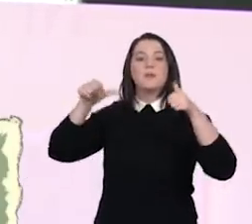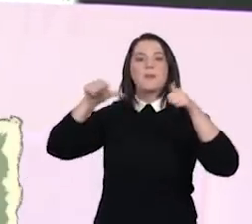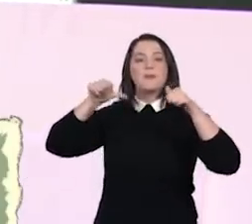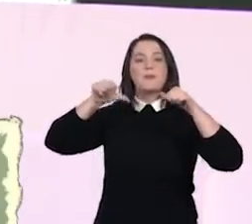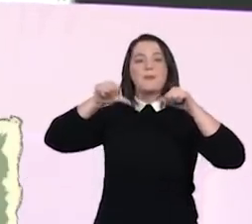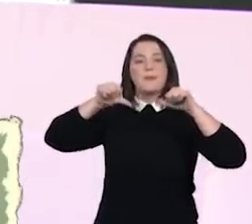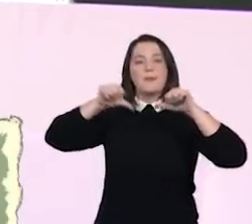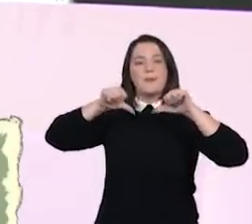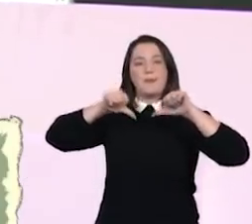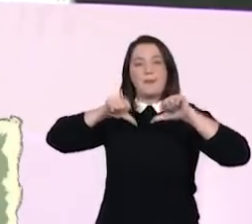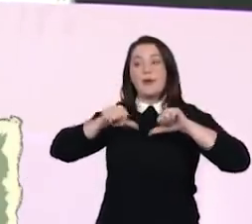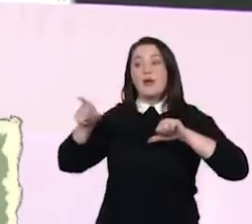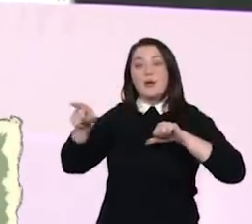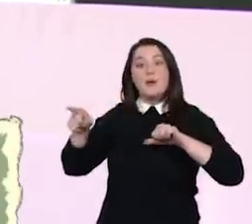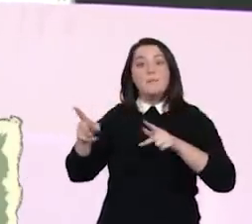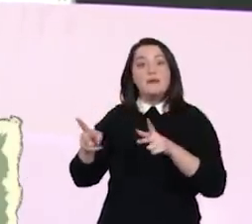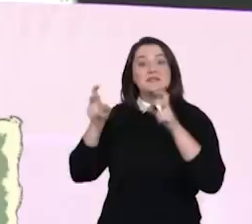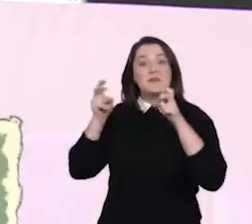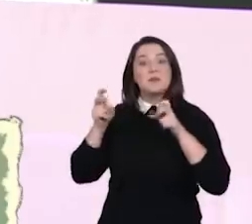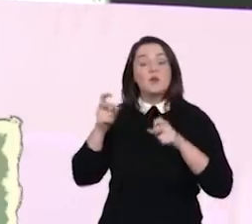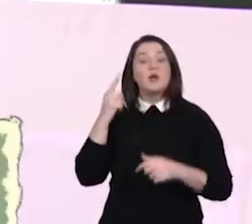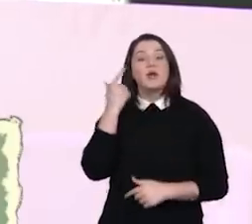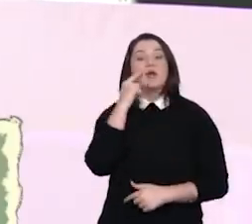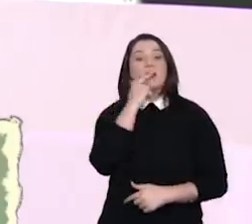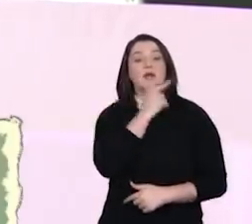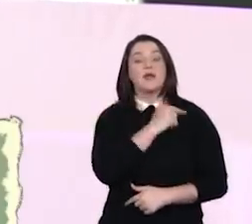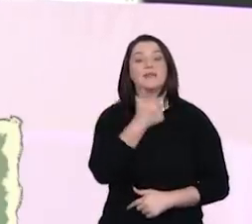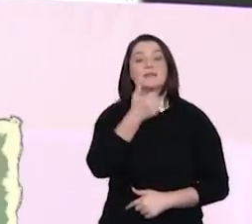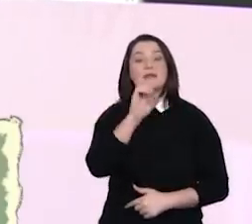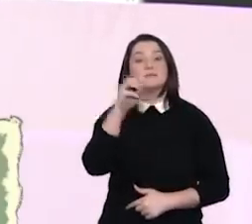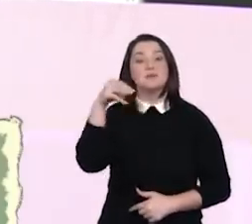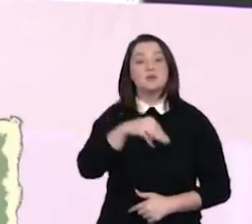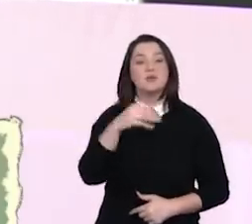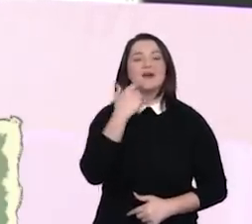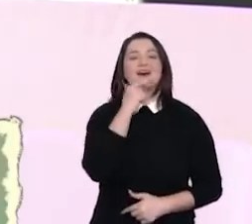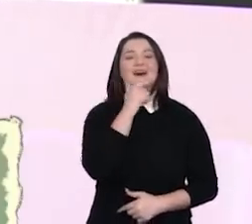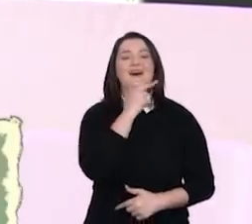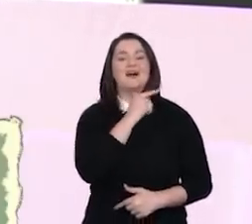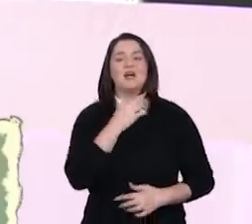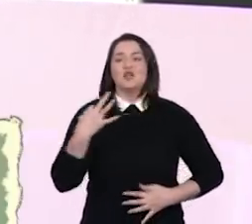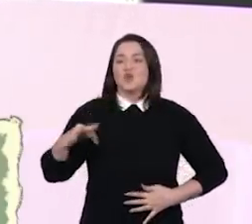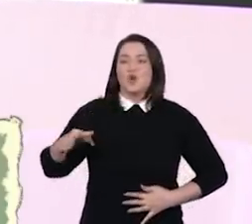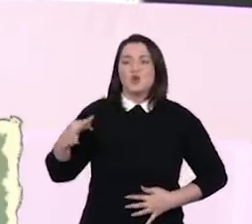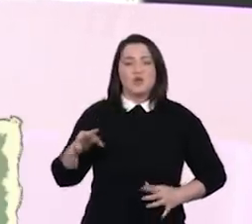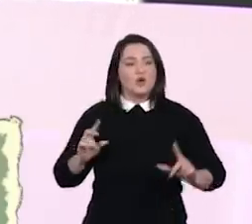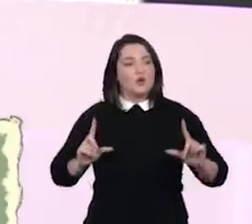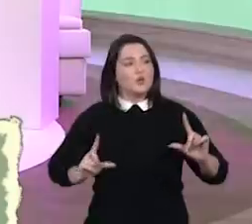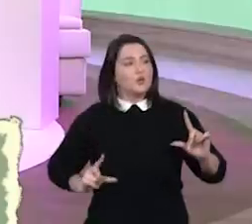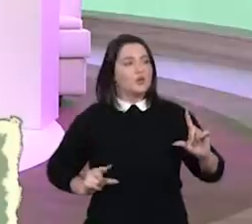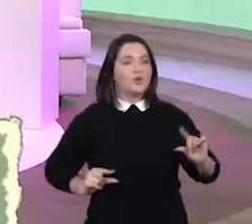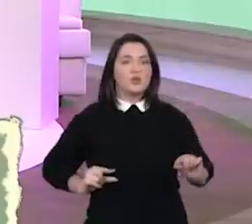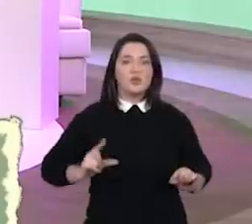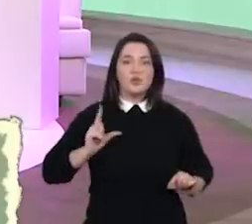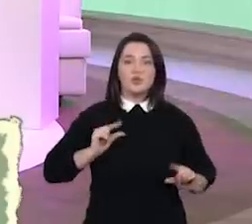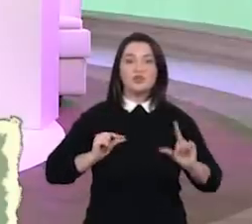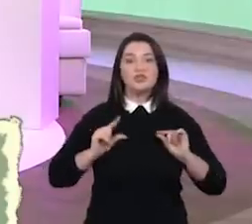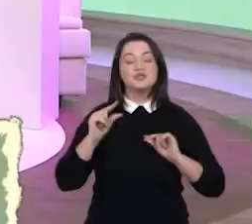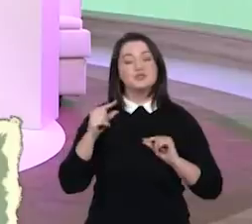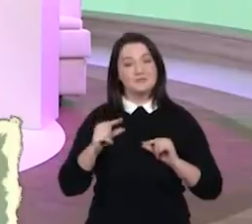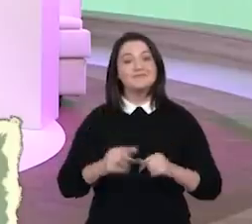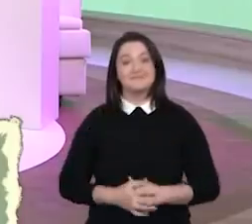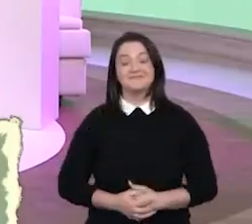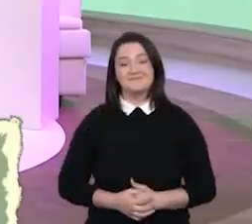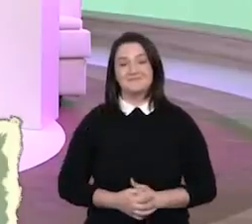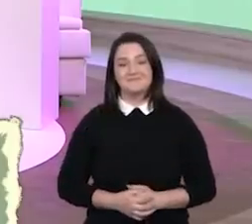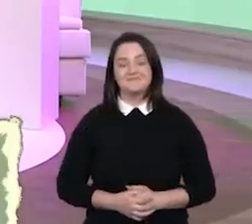que quando ele ria por 10 minutos, as dores eram aliviadas. Sabe,